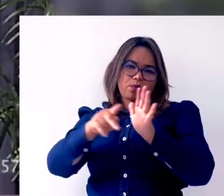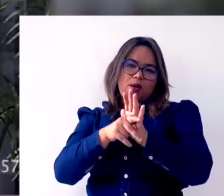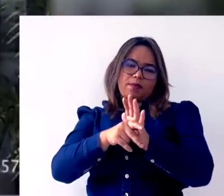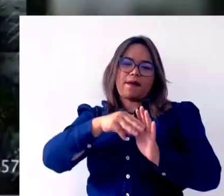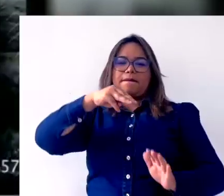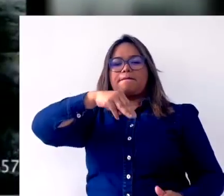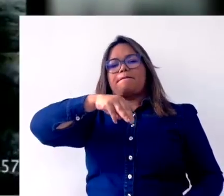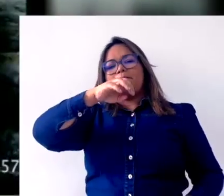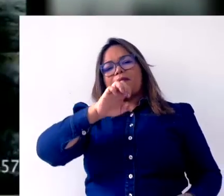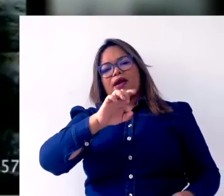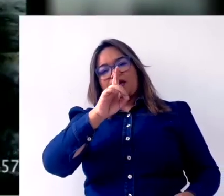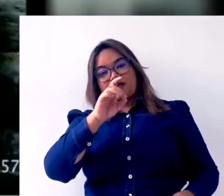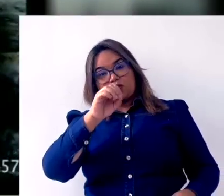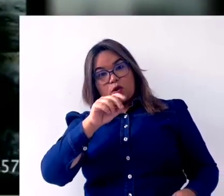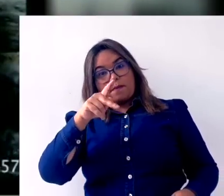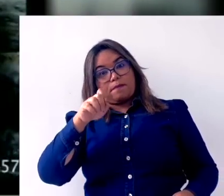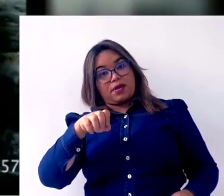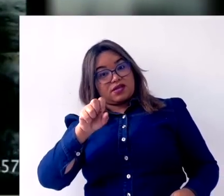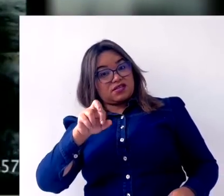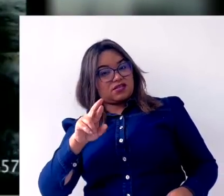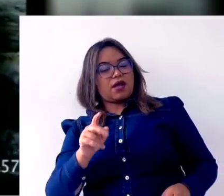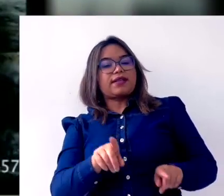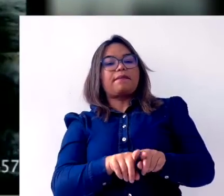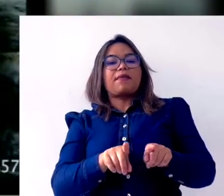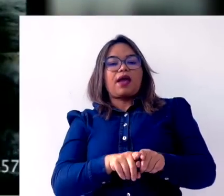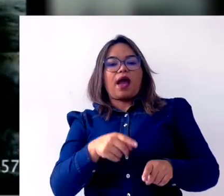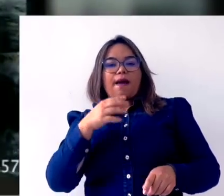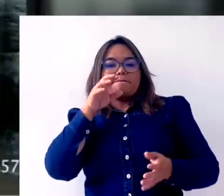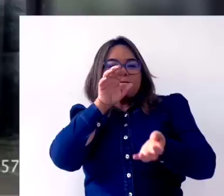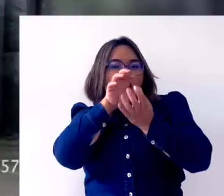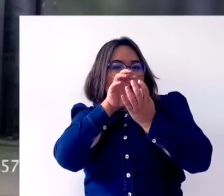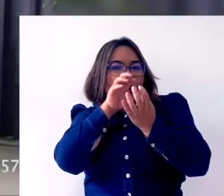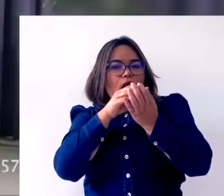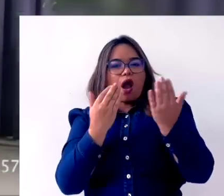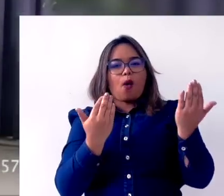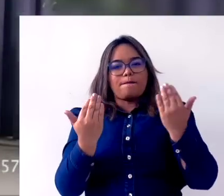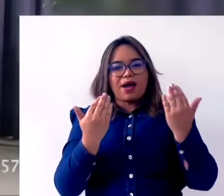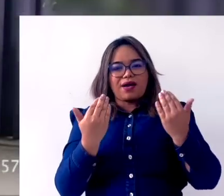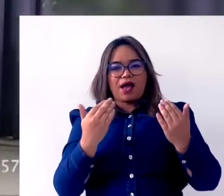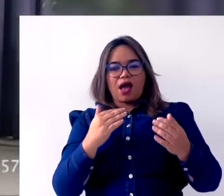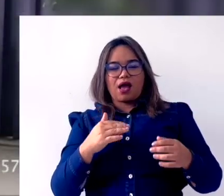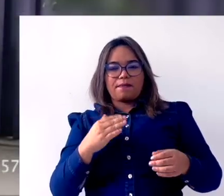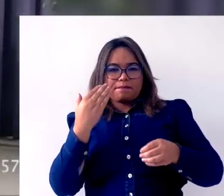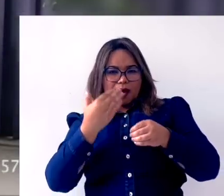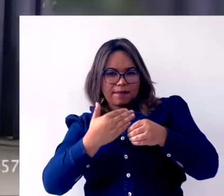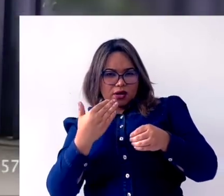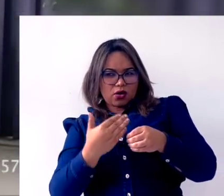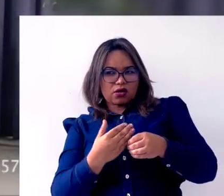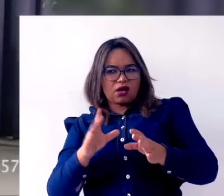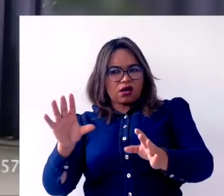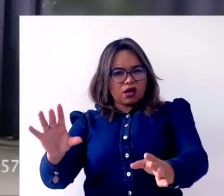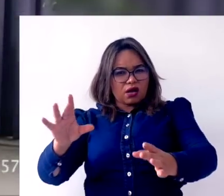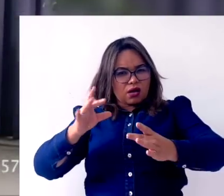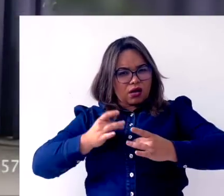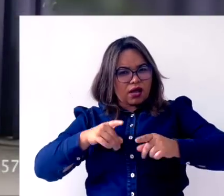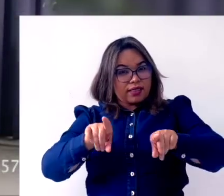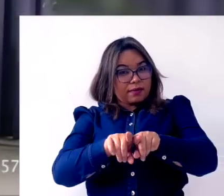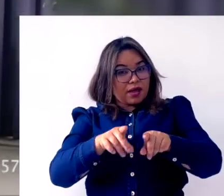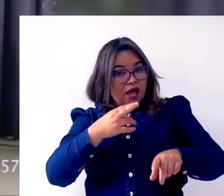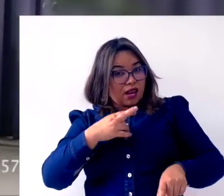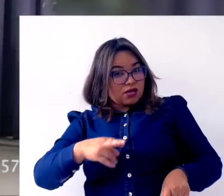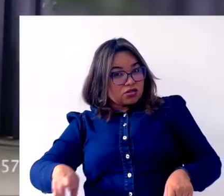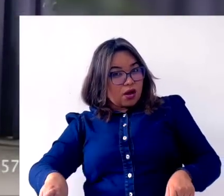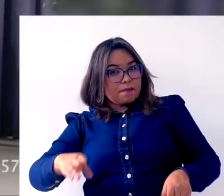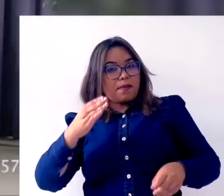leão. Será que a religião babilônica de Ísis e Osíris, de Baal e Astorete, será que estão todas presentes aí